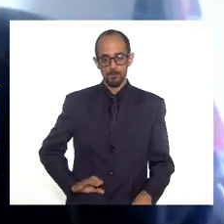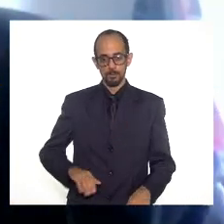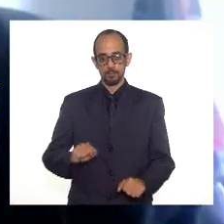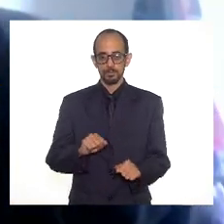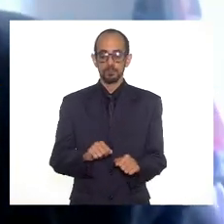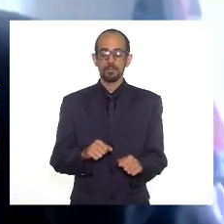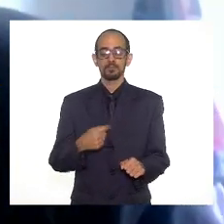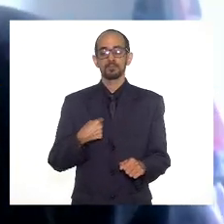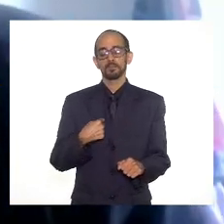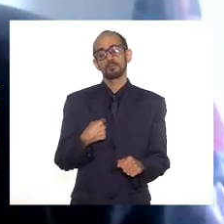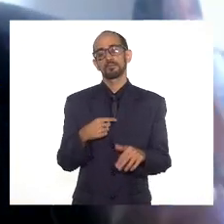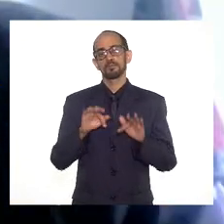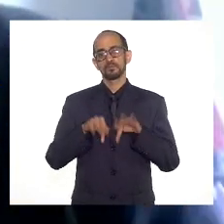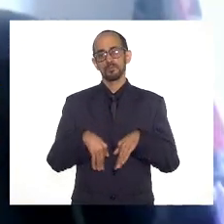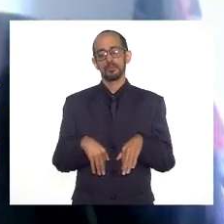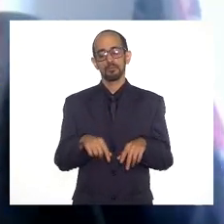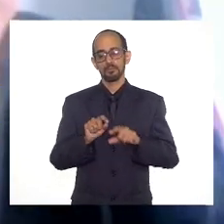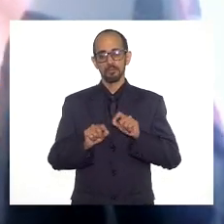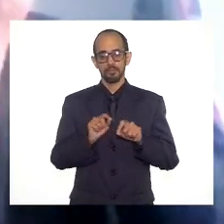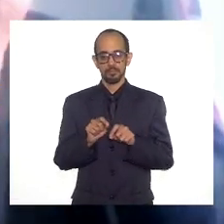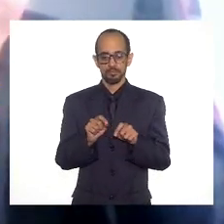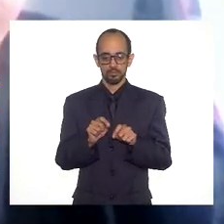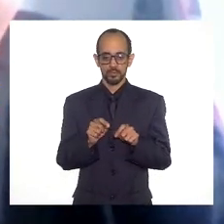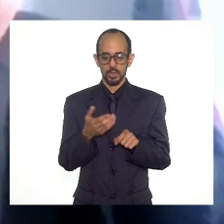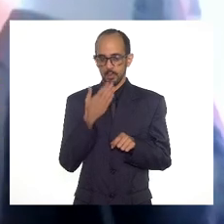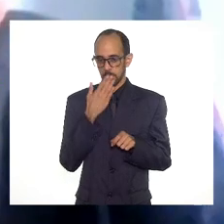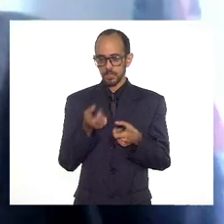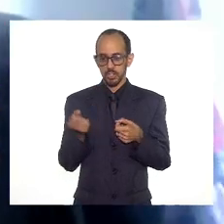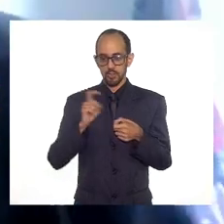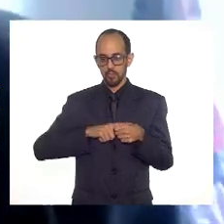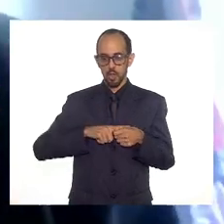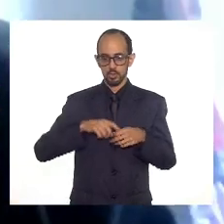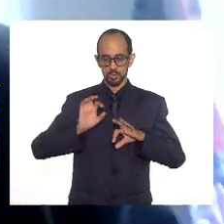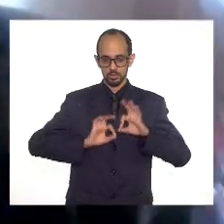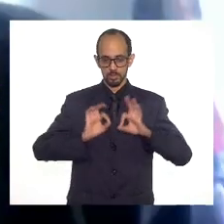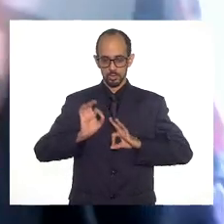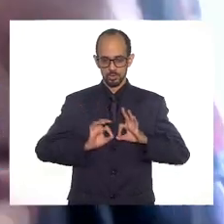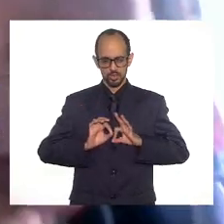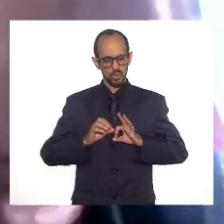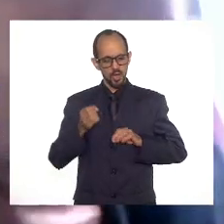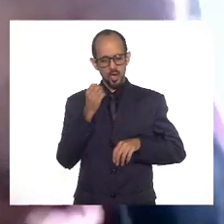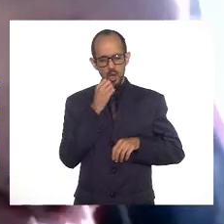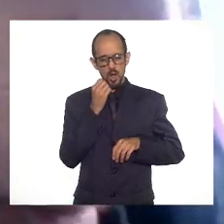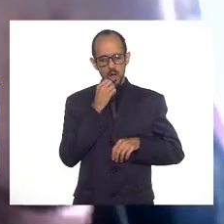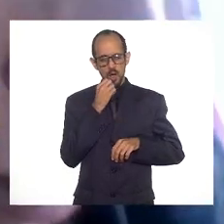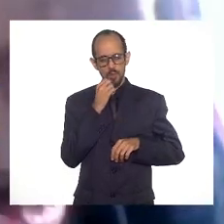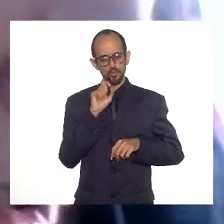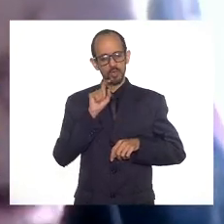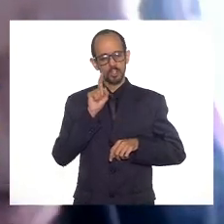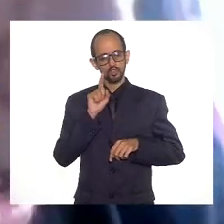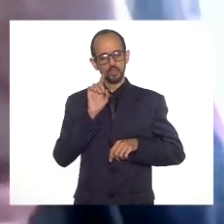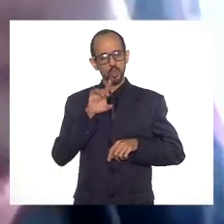dizer que, inclusive, eu só vou pedir a volta do projeto, obviamente, depois da audiência, que,